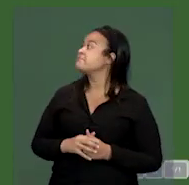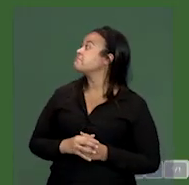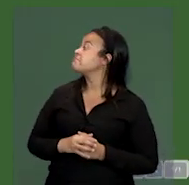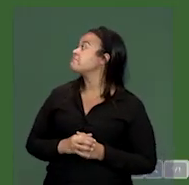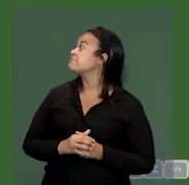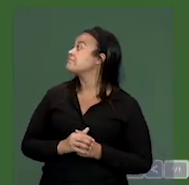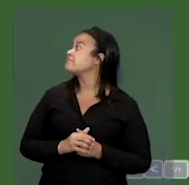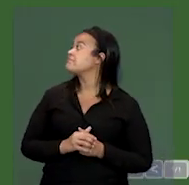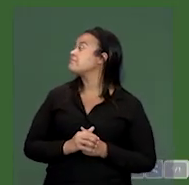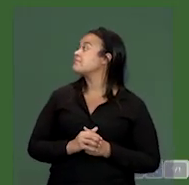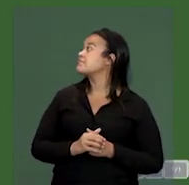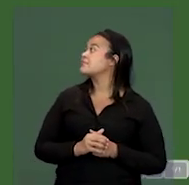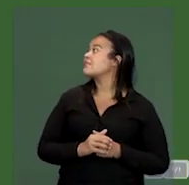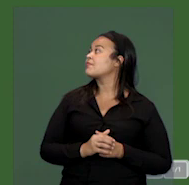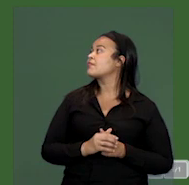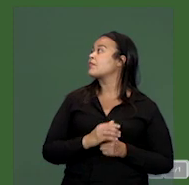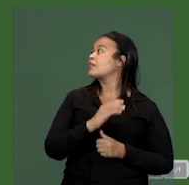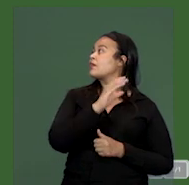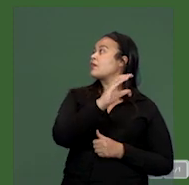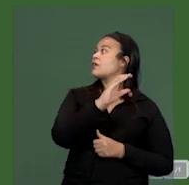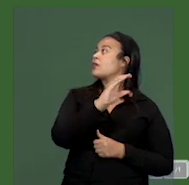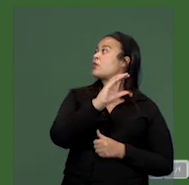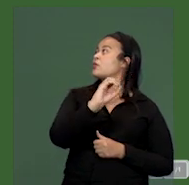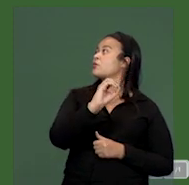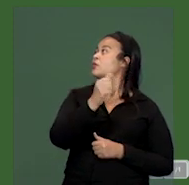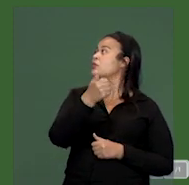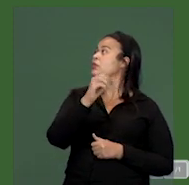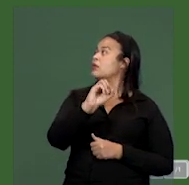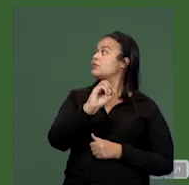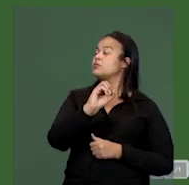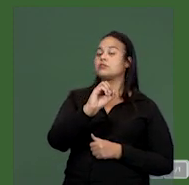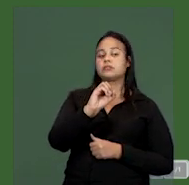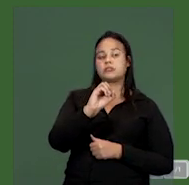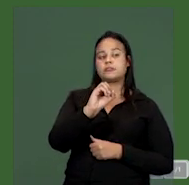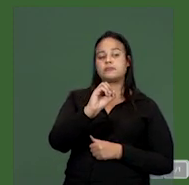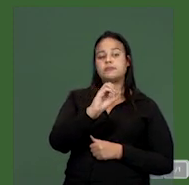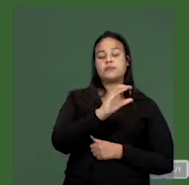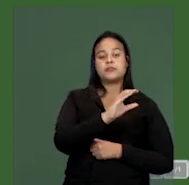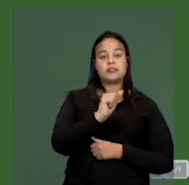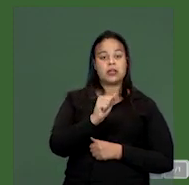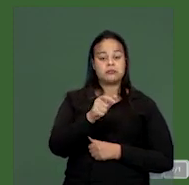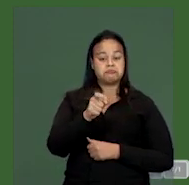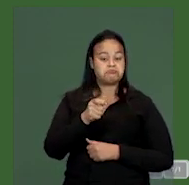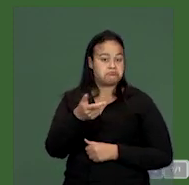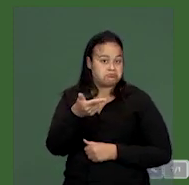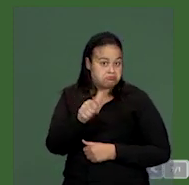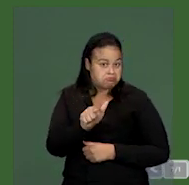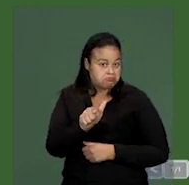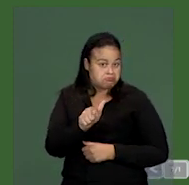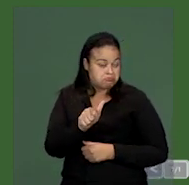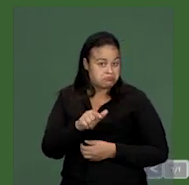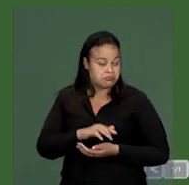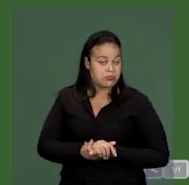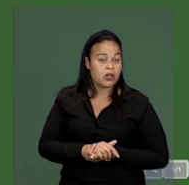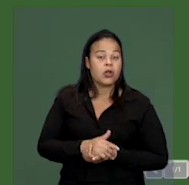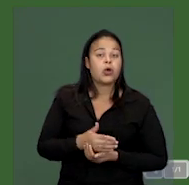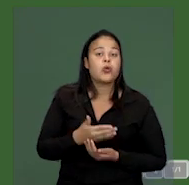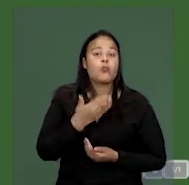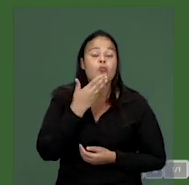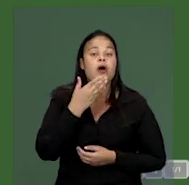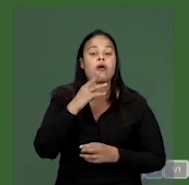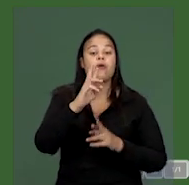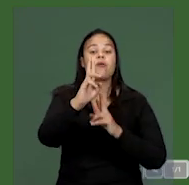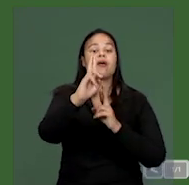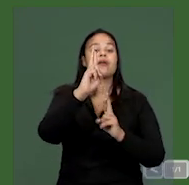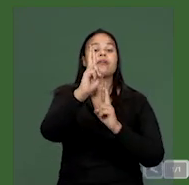cateto oposto 10, cateto adjacente, eu não sei, x. Qual a relação que tem o cateto oposto e o cateto adjacente?